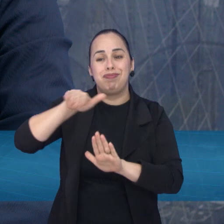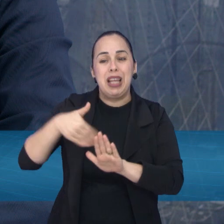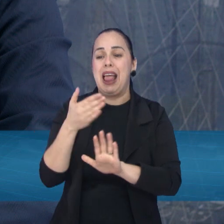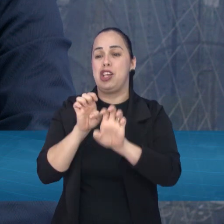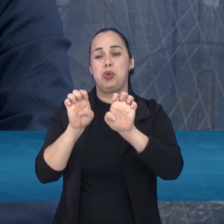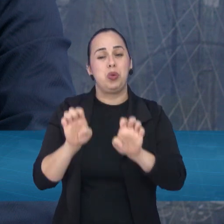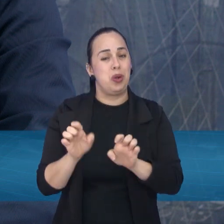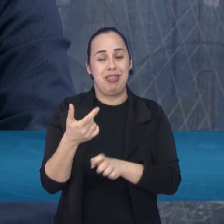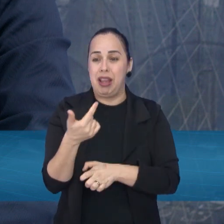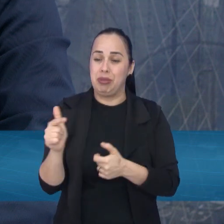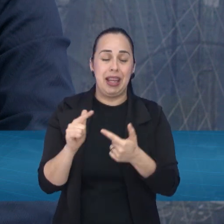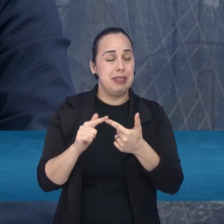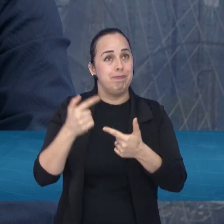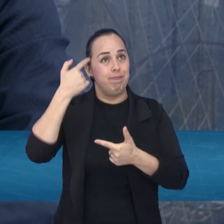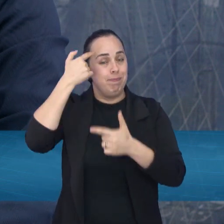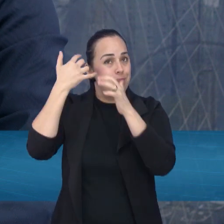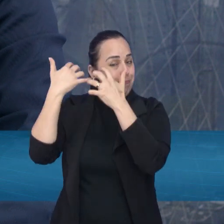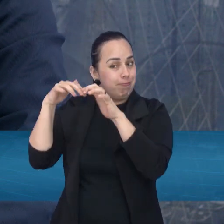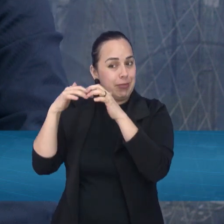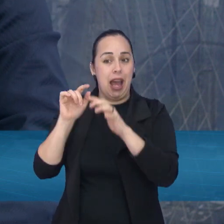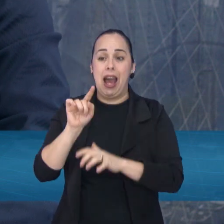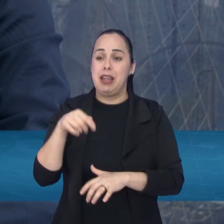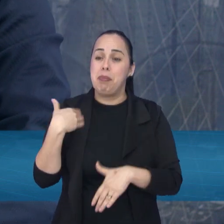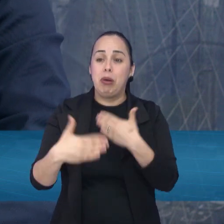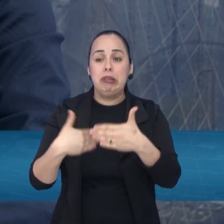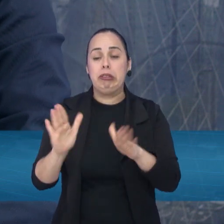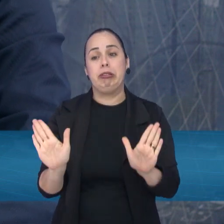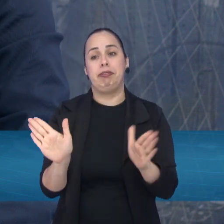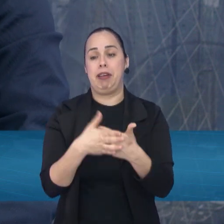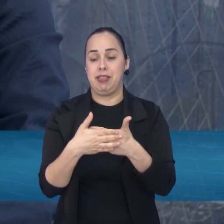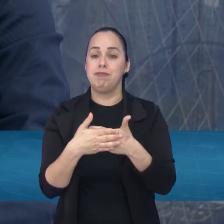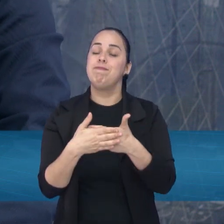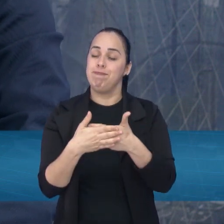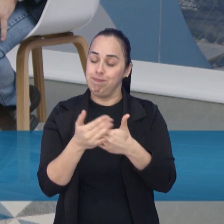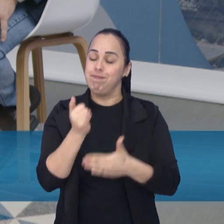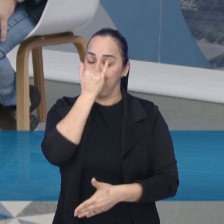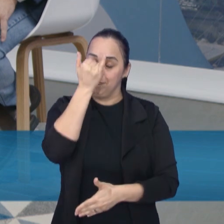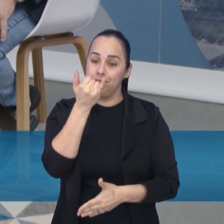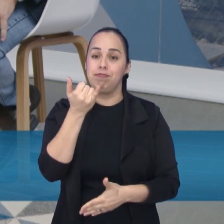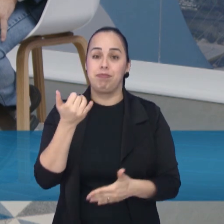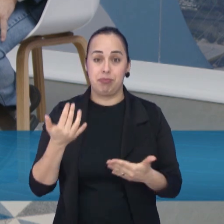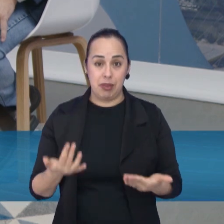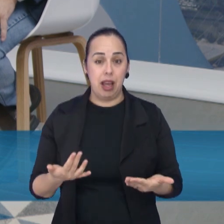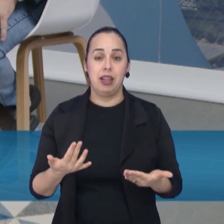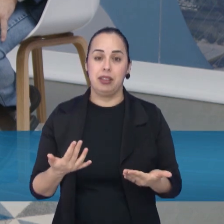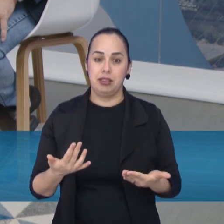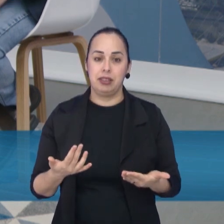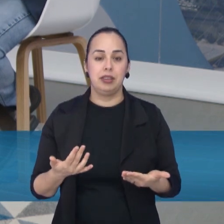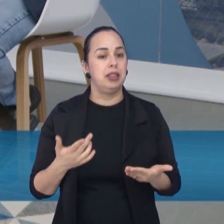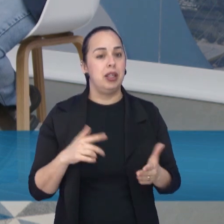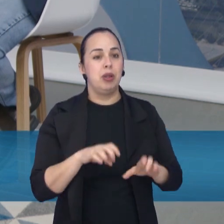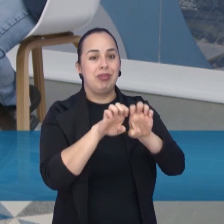sem pensar muito no negócio. E aí o risco de ficar pelo caminho acaba sendo grande, é bem maior. Você não tem